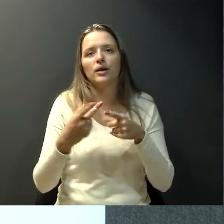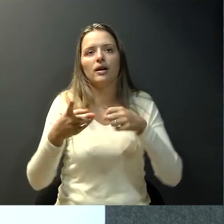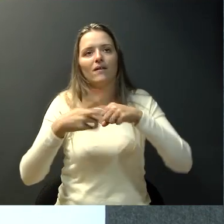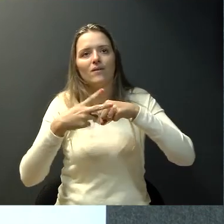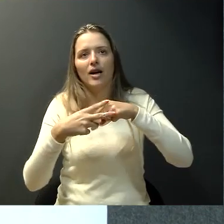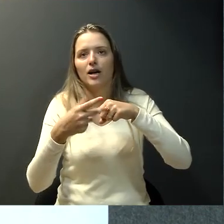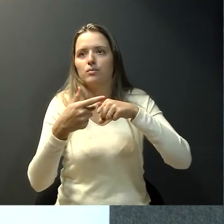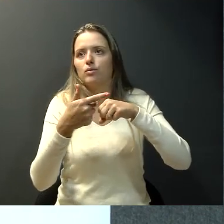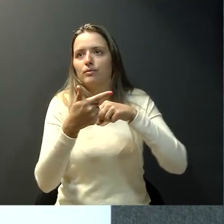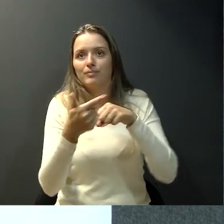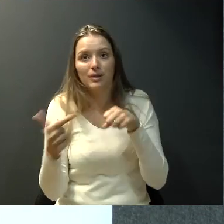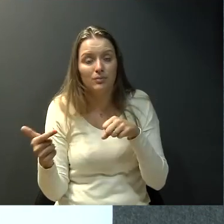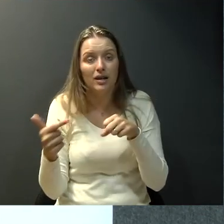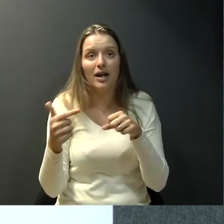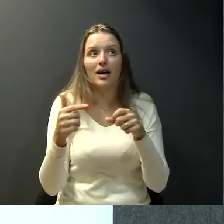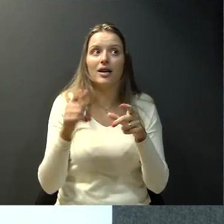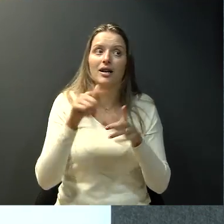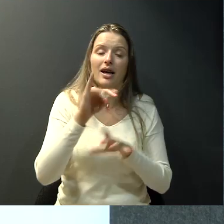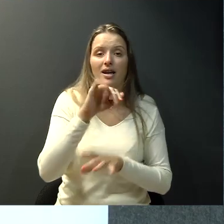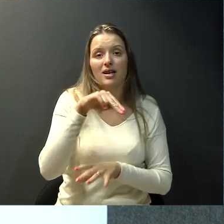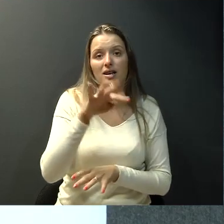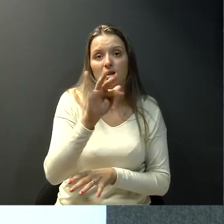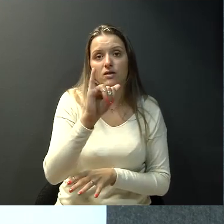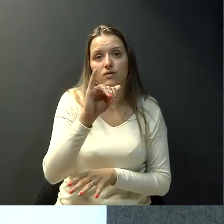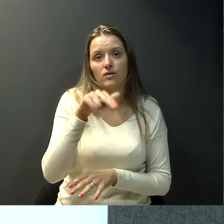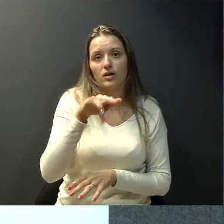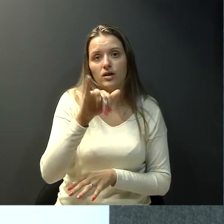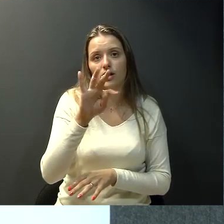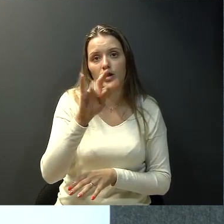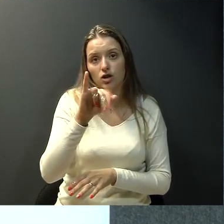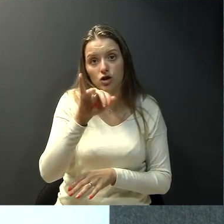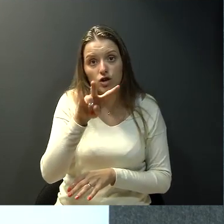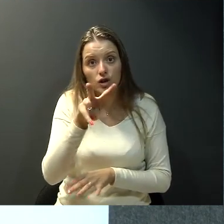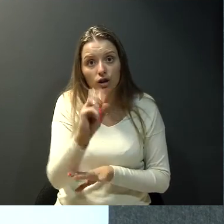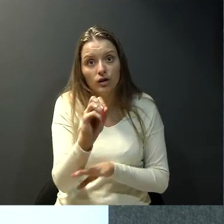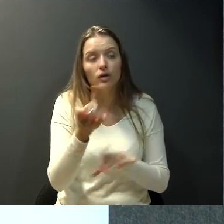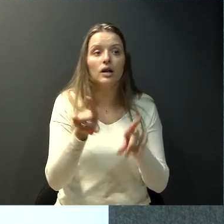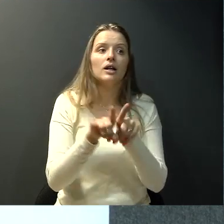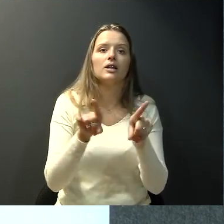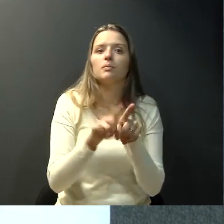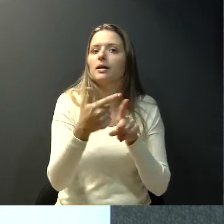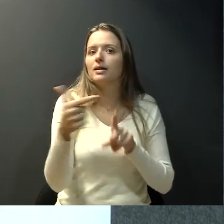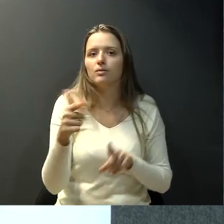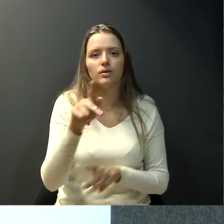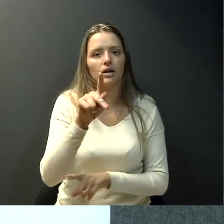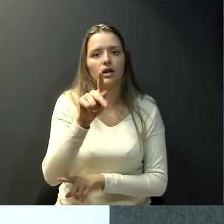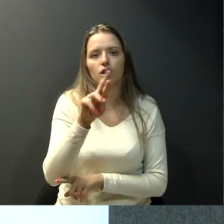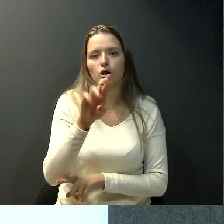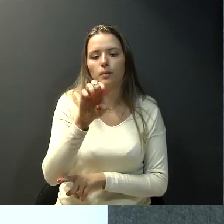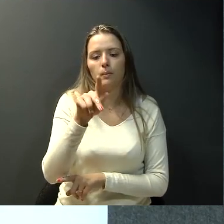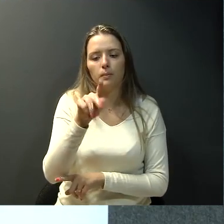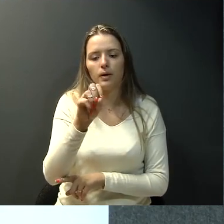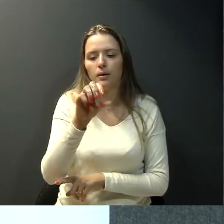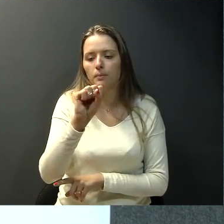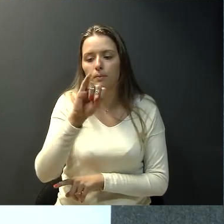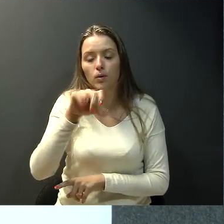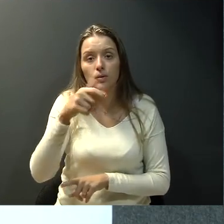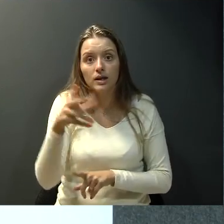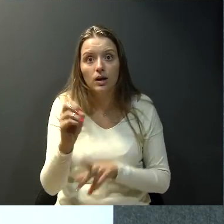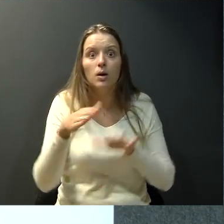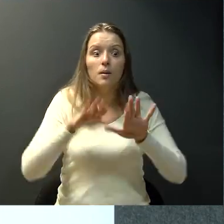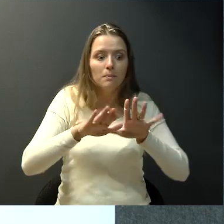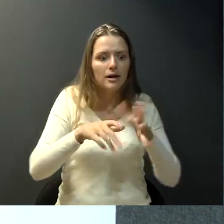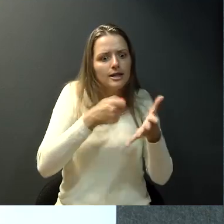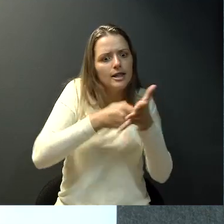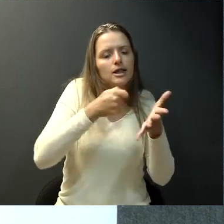é numa conjunção só, mas eles fazem muito bem, assim, eles se puxam bastante para escrever, porque eles sabem que o mundo não é só do surdo,